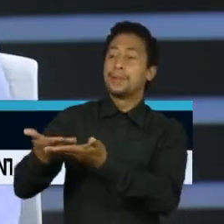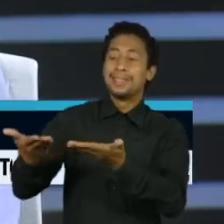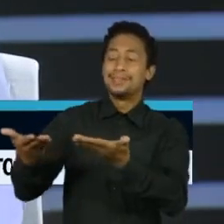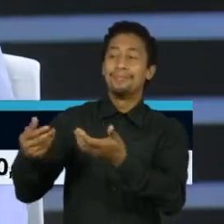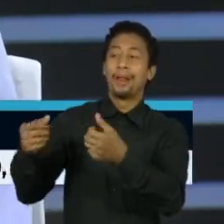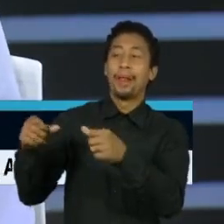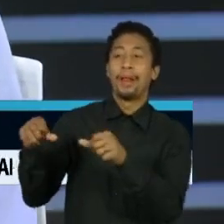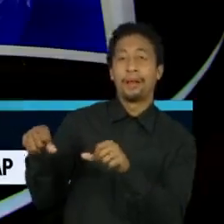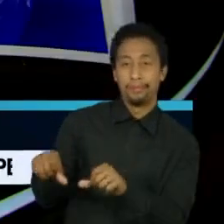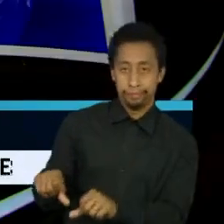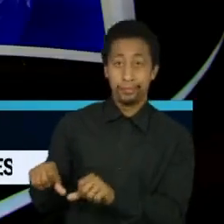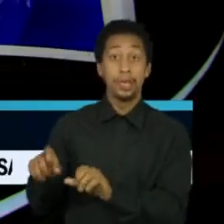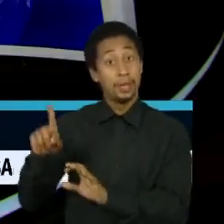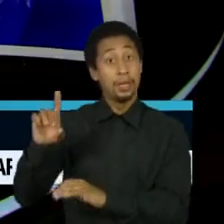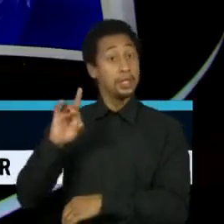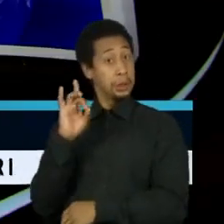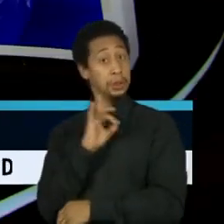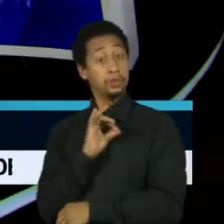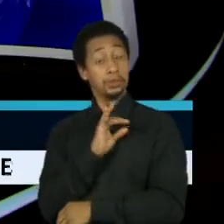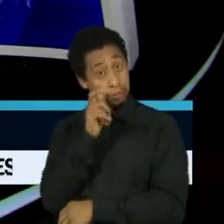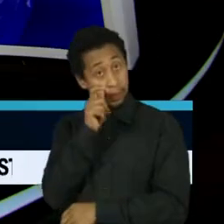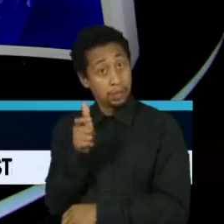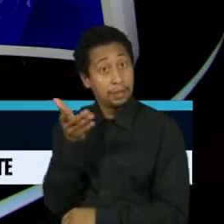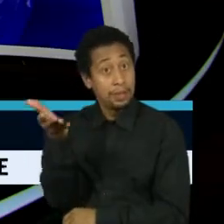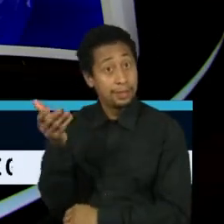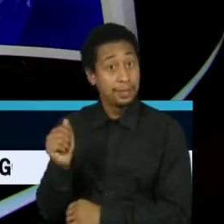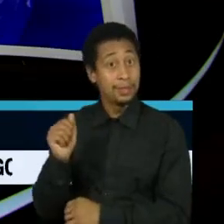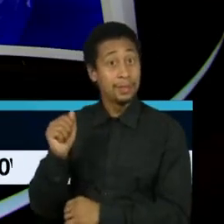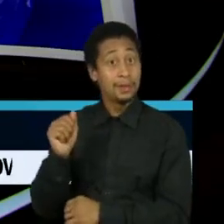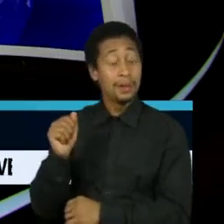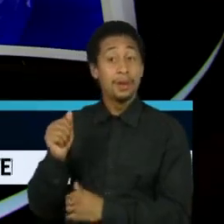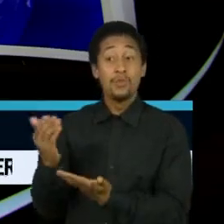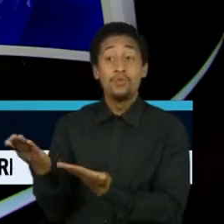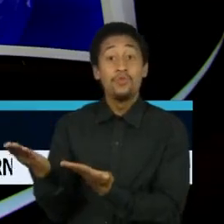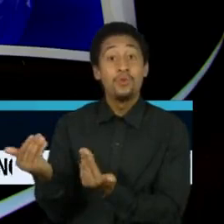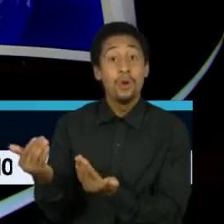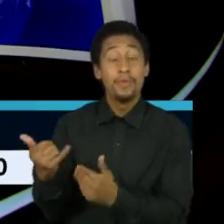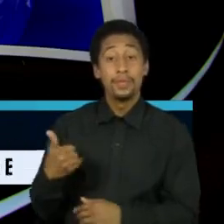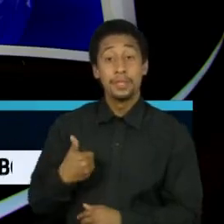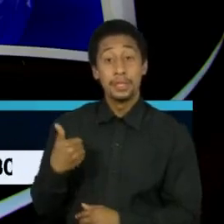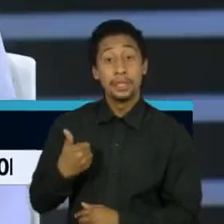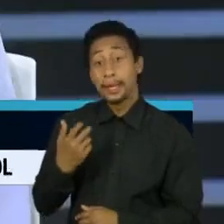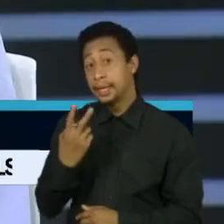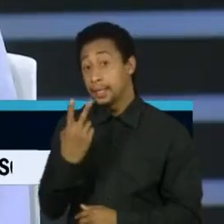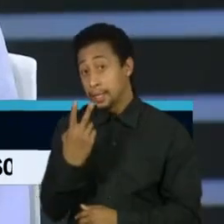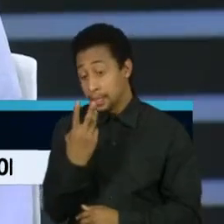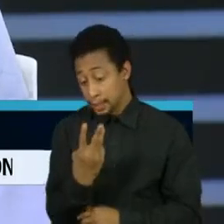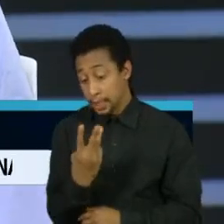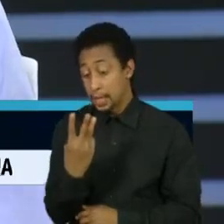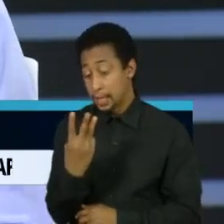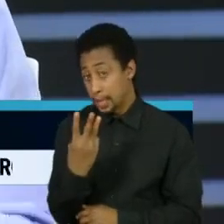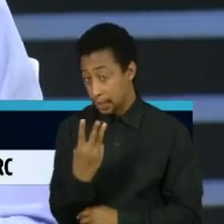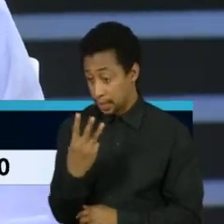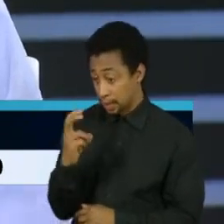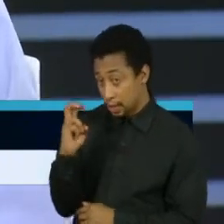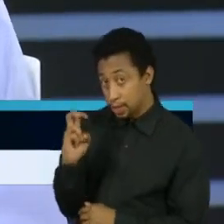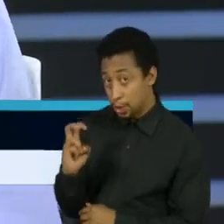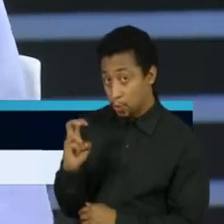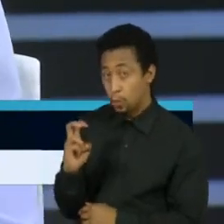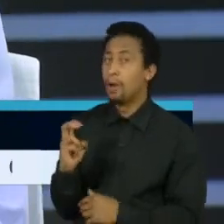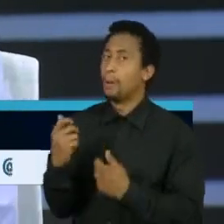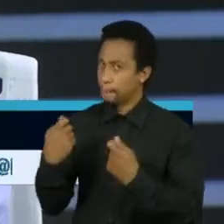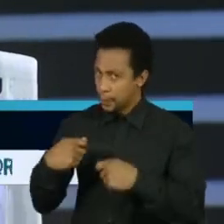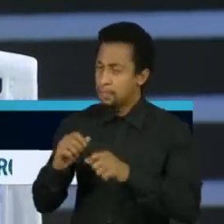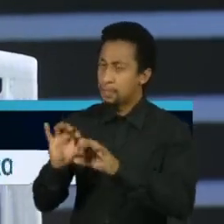no caso do Chile é interessante, né? Que é um jovem de 35 anos, quer dizer, que também vai ter que se